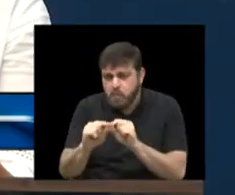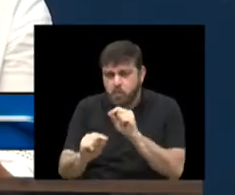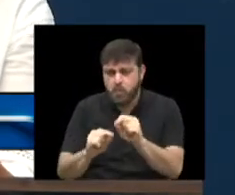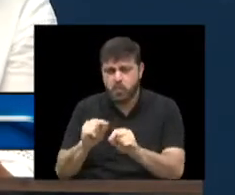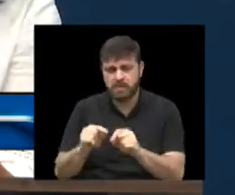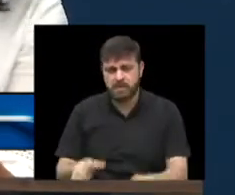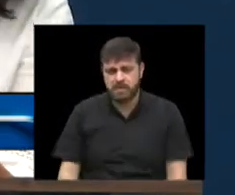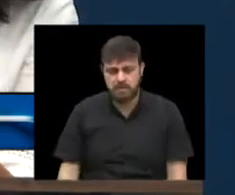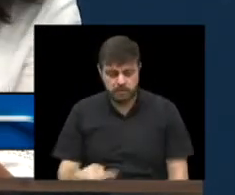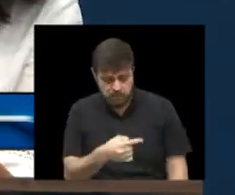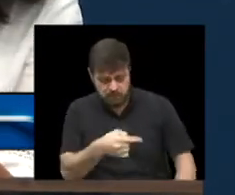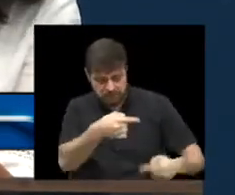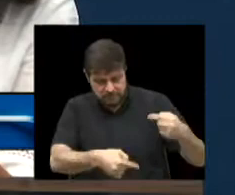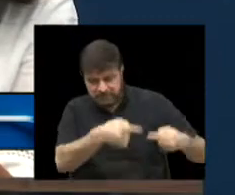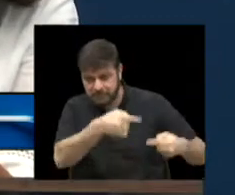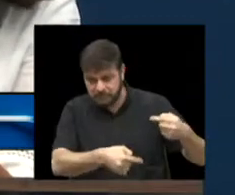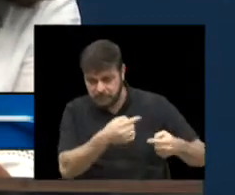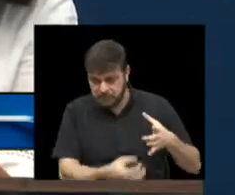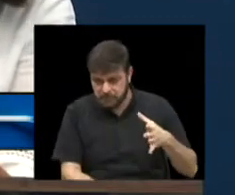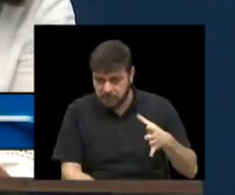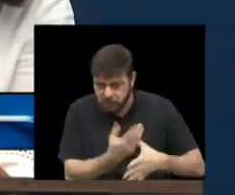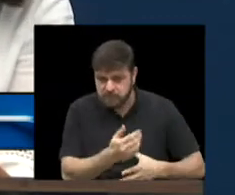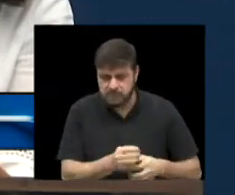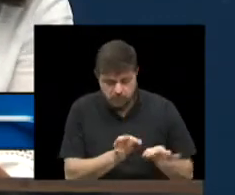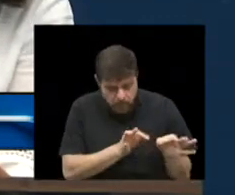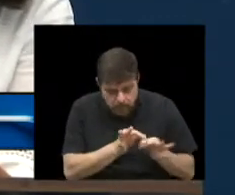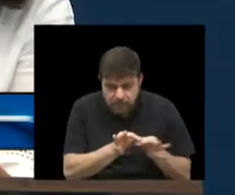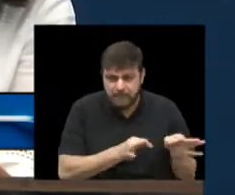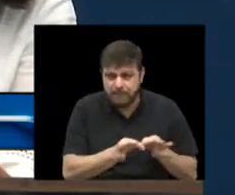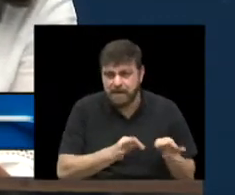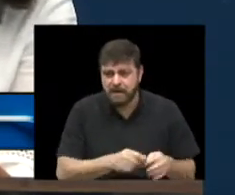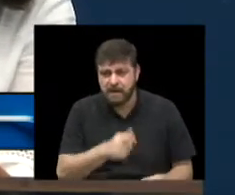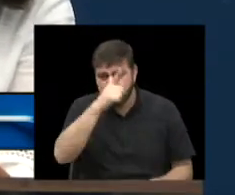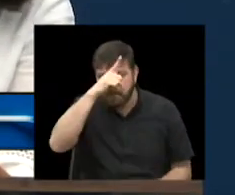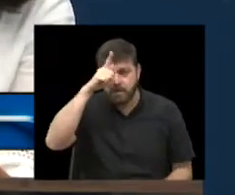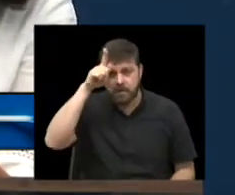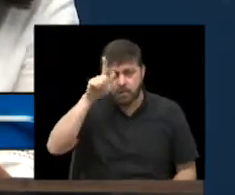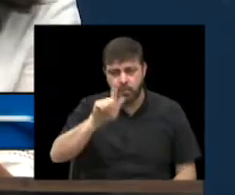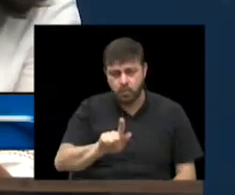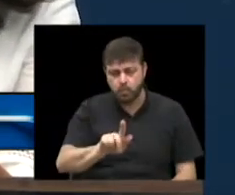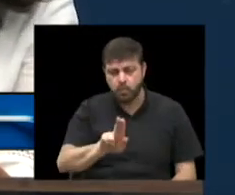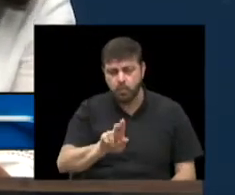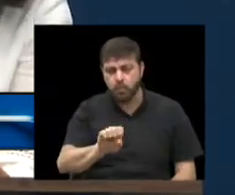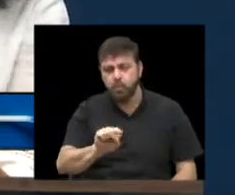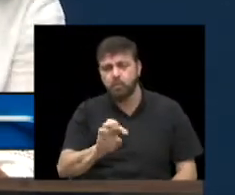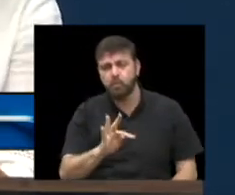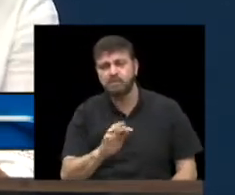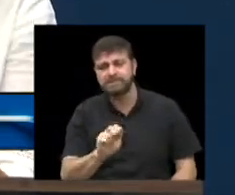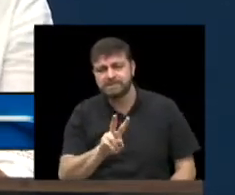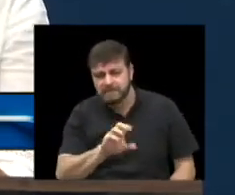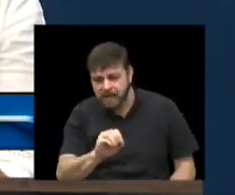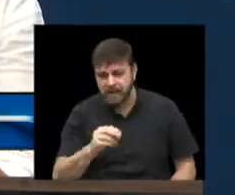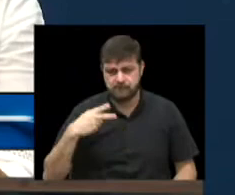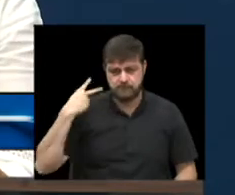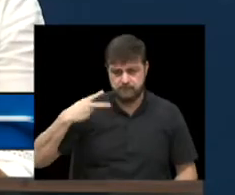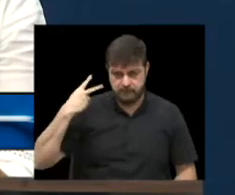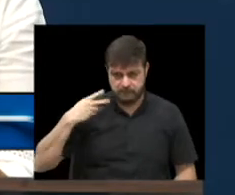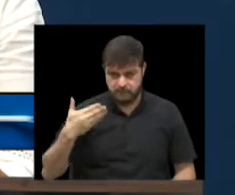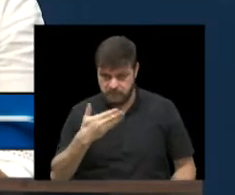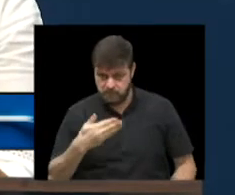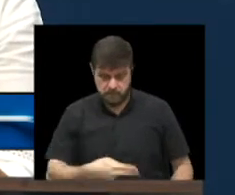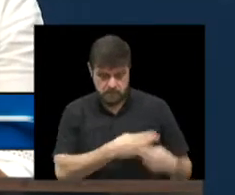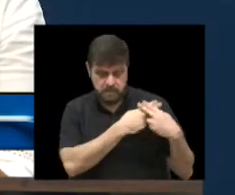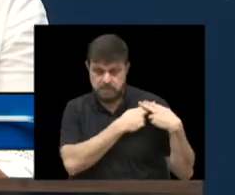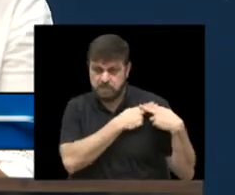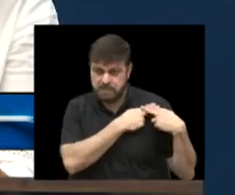do próprio debate que foi feito aqui, organizado pelo vereador Gustavo Peta, que é o vereador aí, presidente da Comissão de